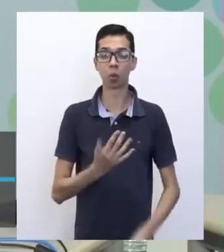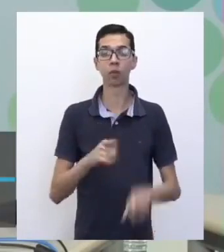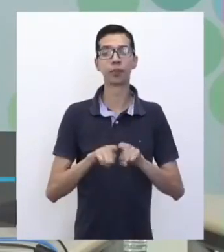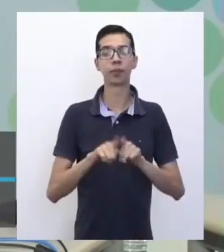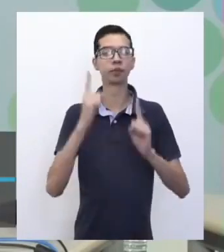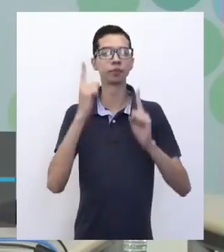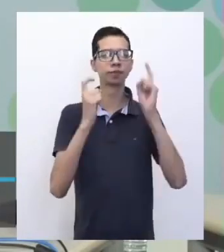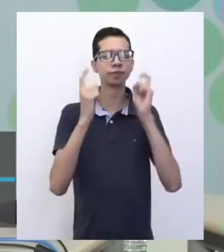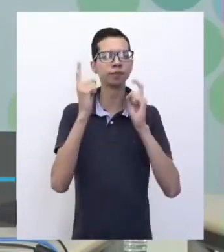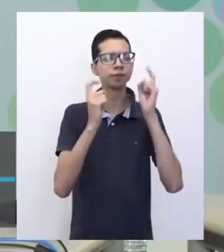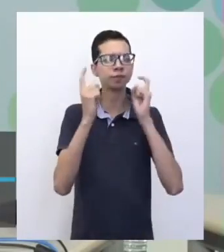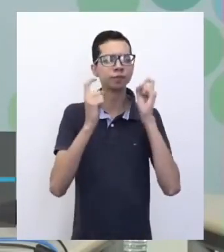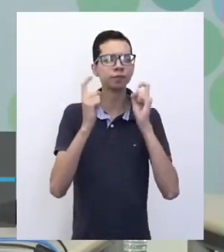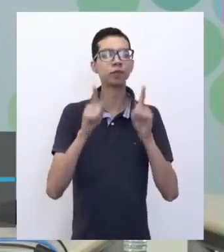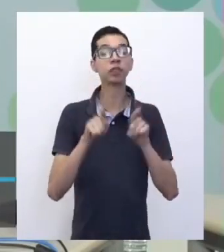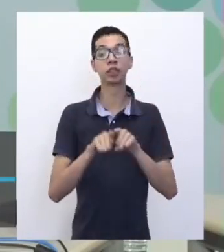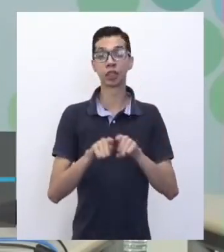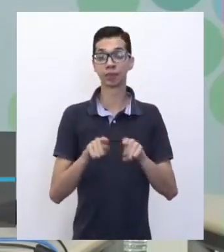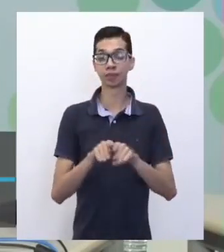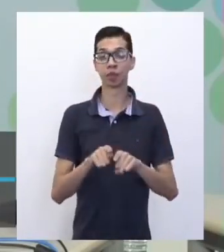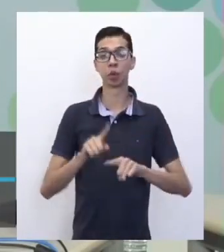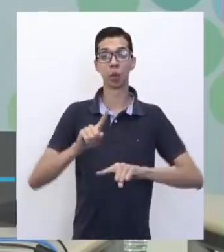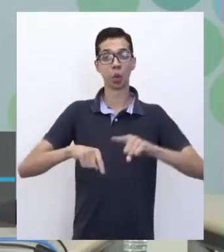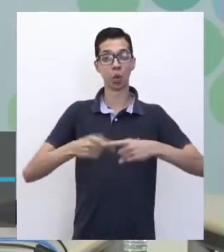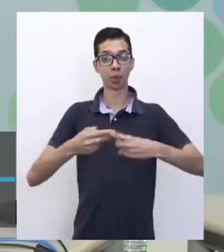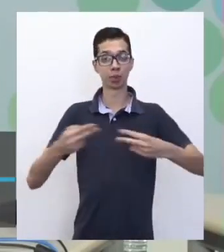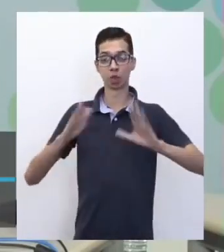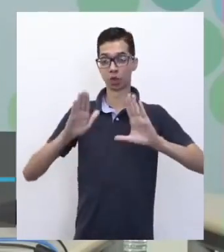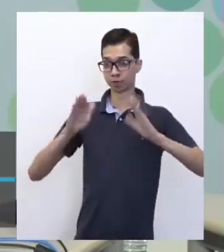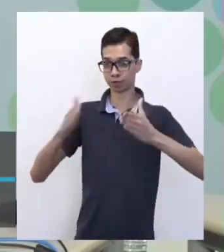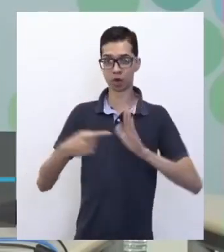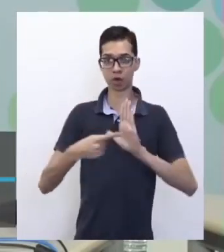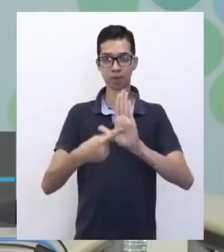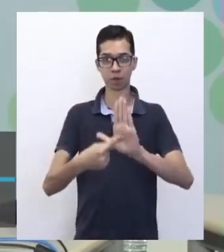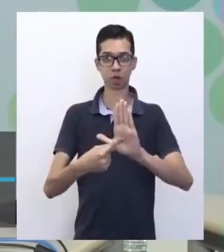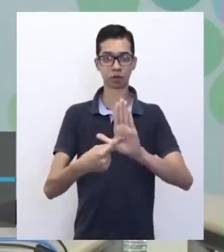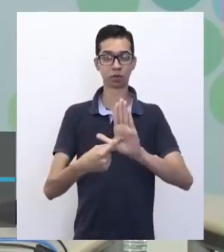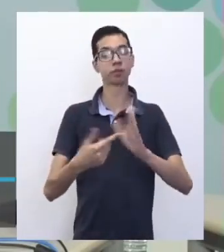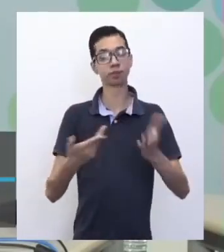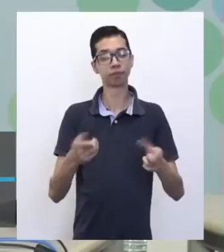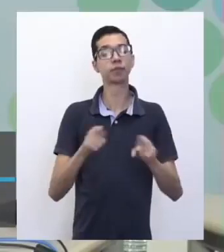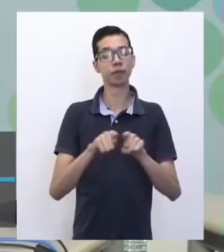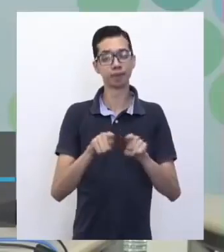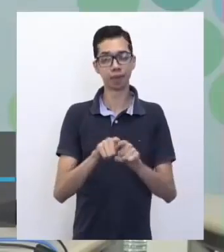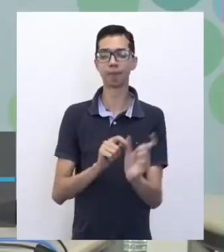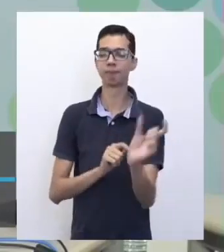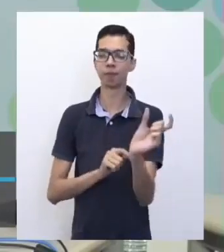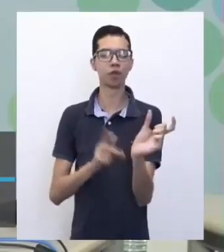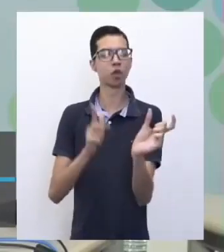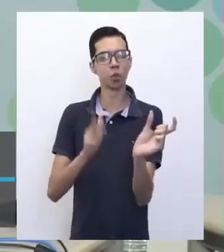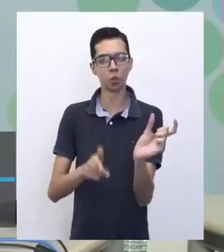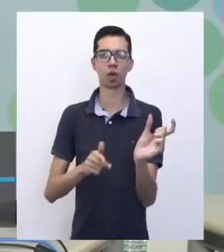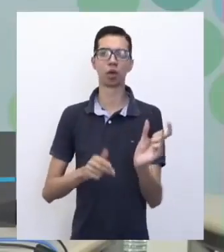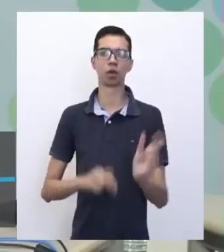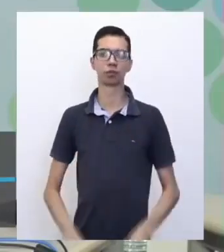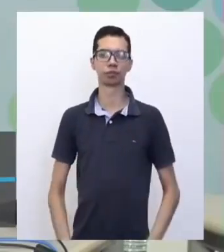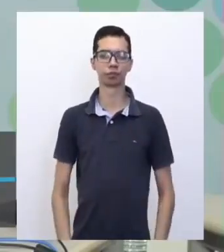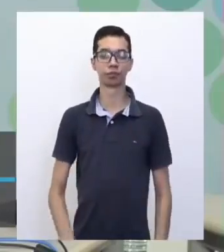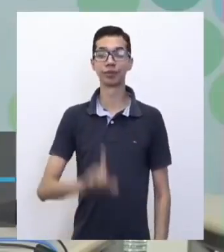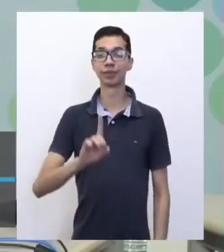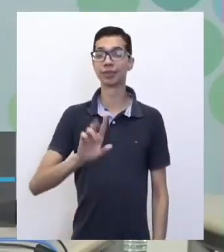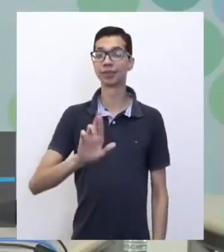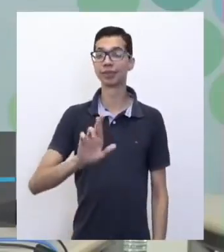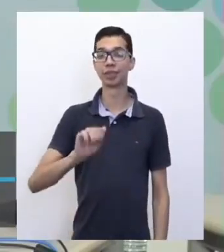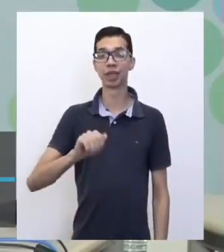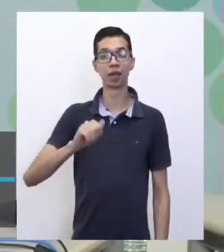com a ênfase no objeto ou no boneco. Também é dramaturgia, turma. É acompanhar um texto,